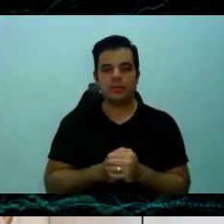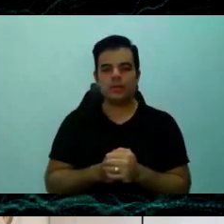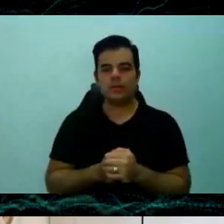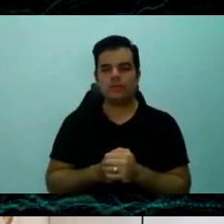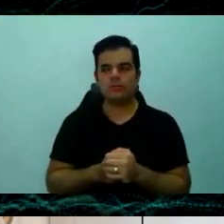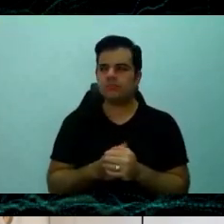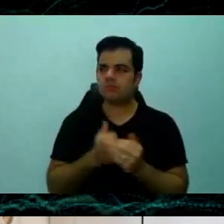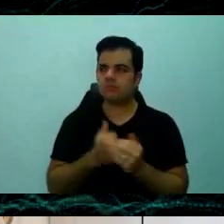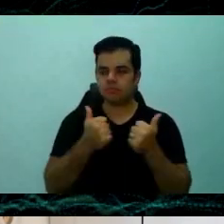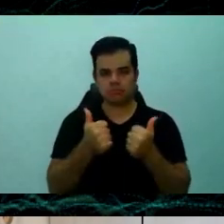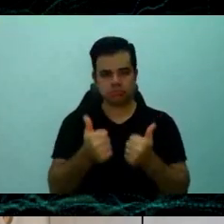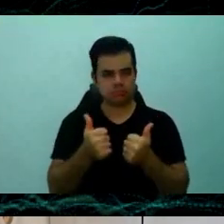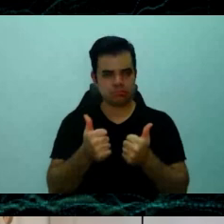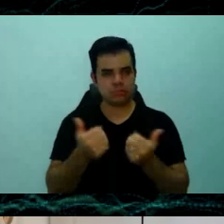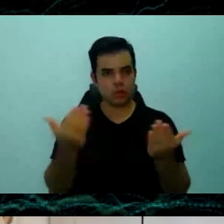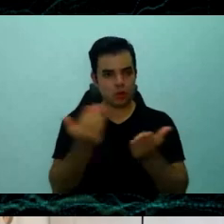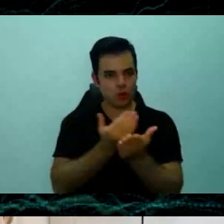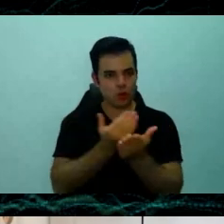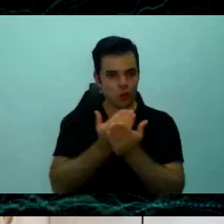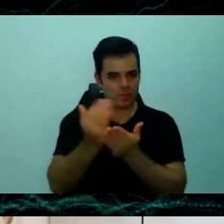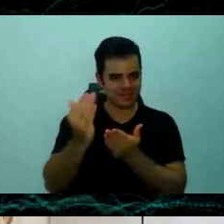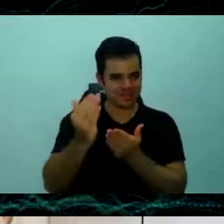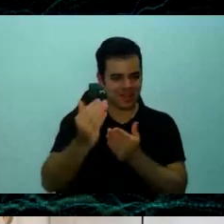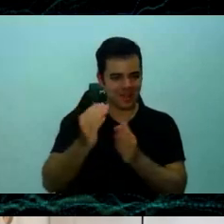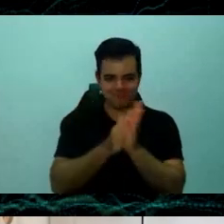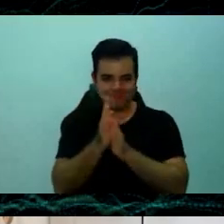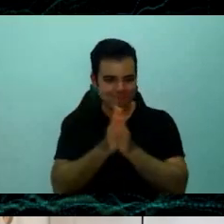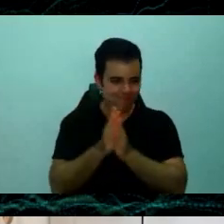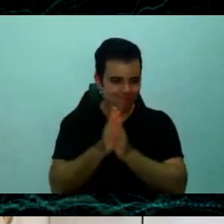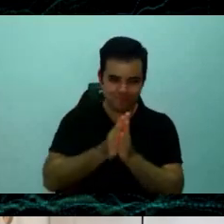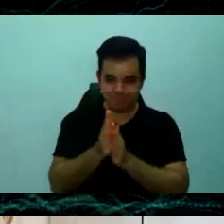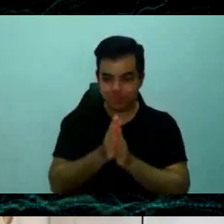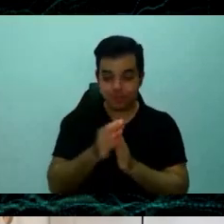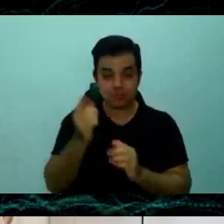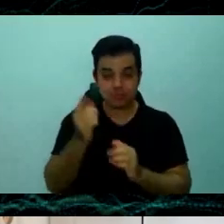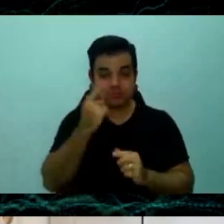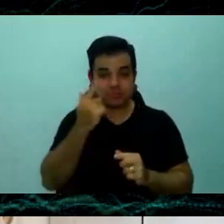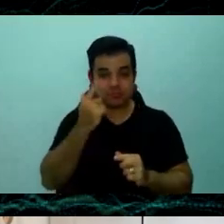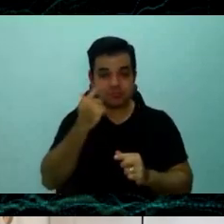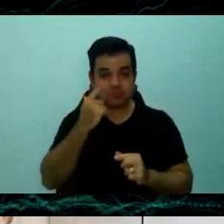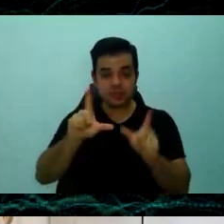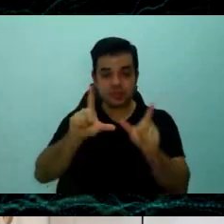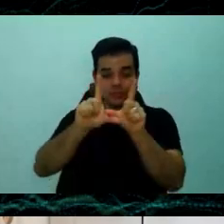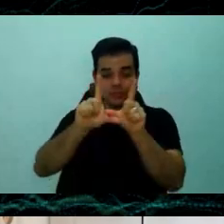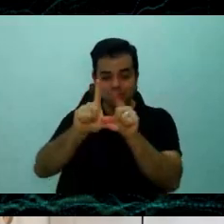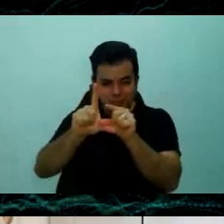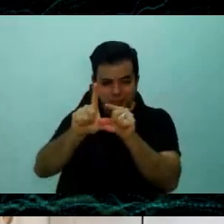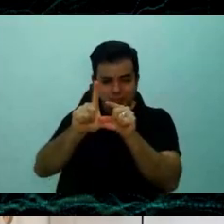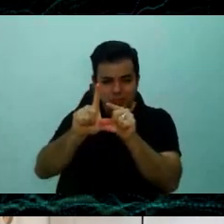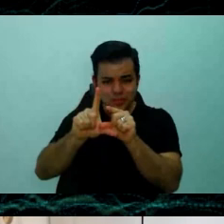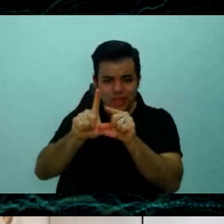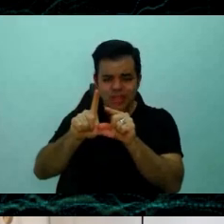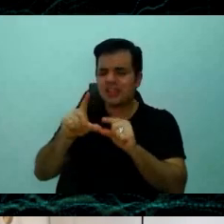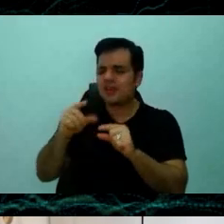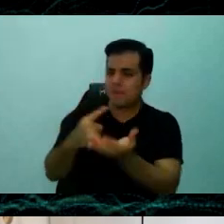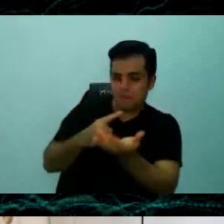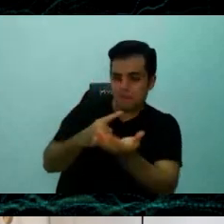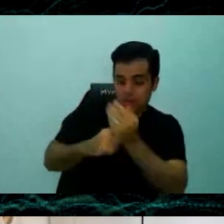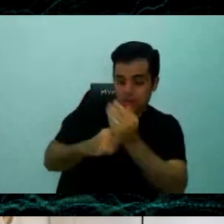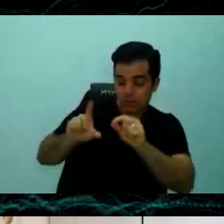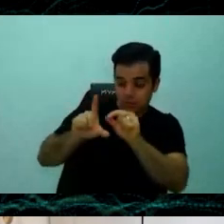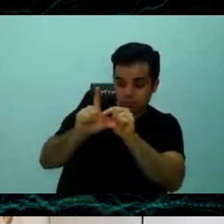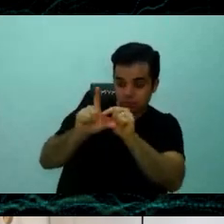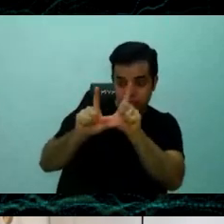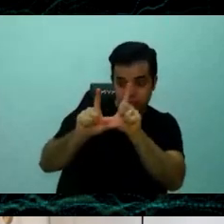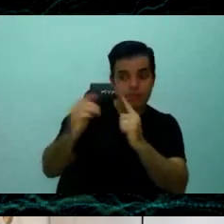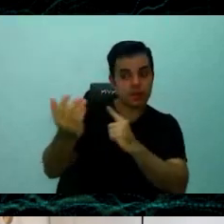Beleza? Vamos começar a festa aqui. Se tiver a fonte pequenininha, Jefferson, por favor, me ajuda. Mas a